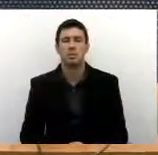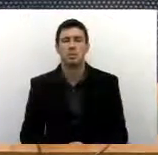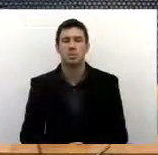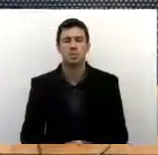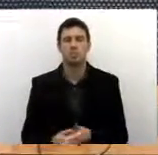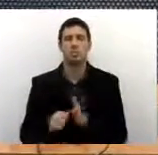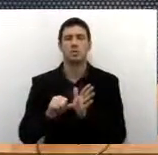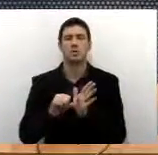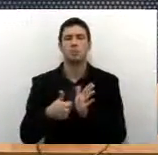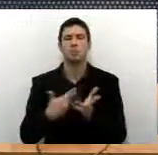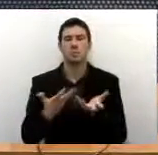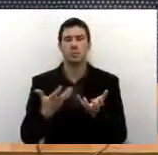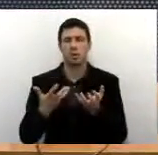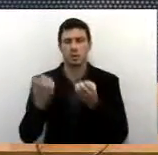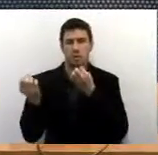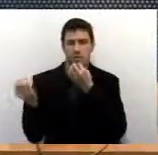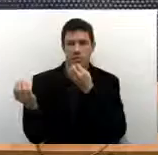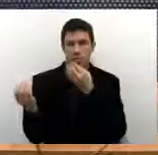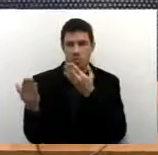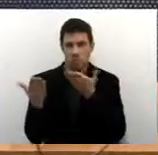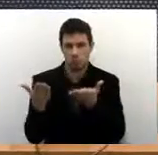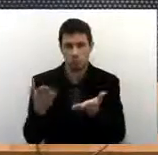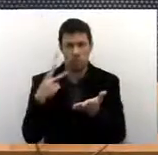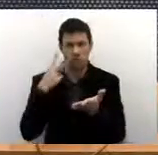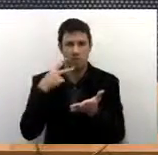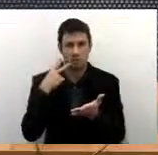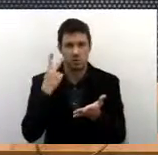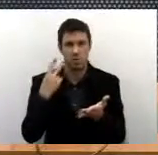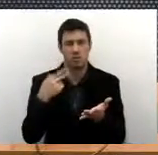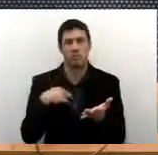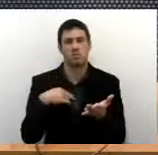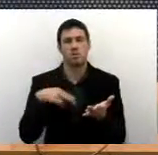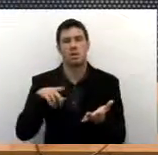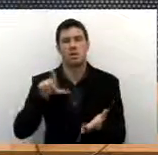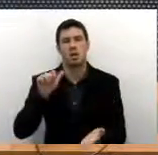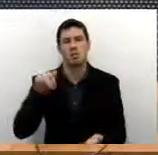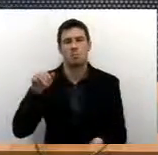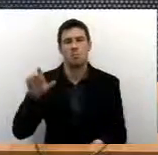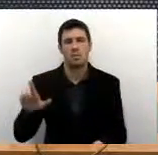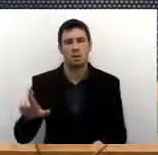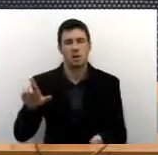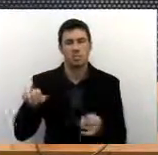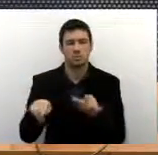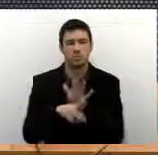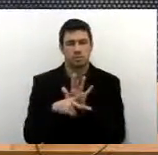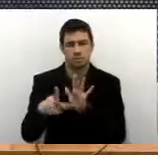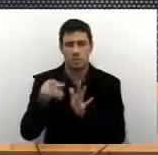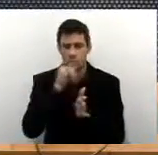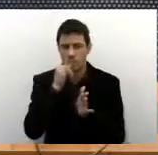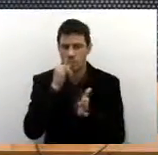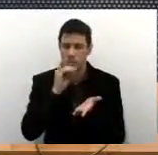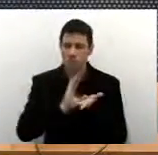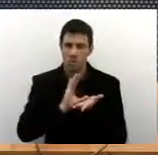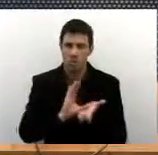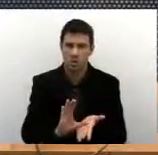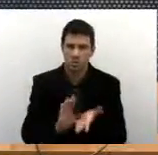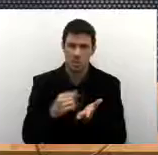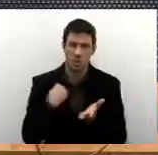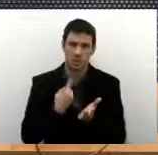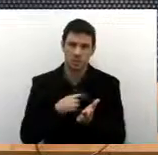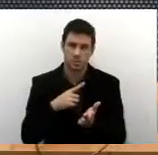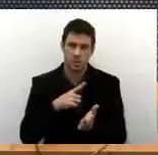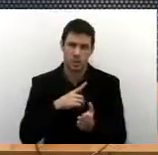Primeiramente, gostaria de informar ao vereador, ao nobre vereador Lamé, sobre o orçamento, o investimento que nós temos na